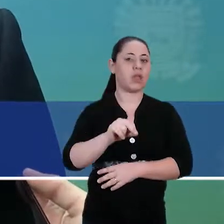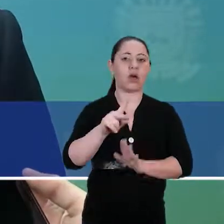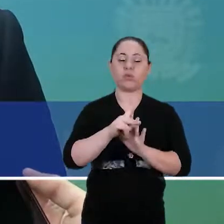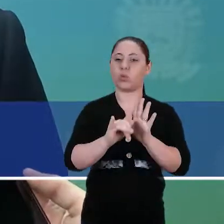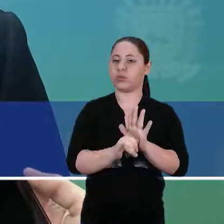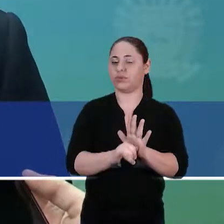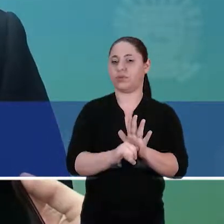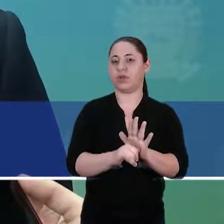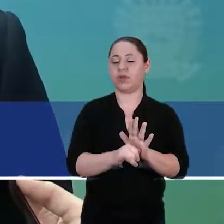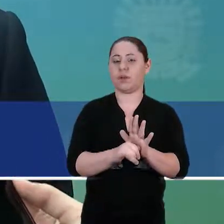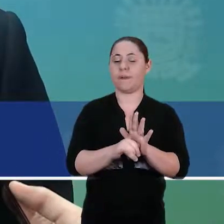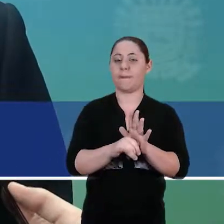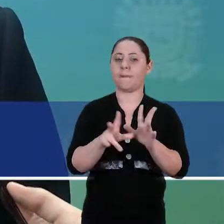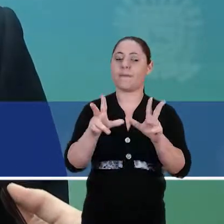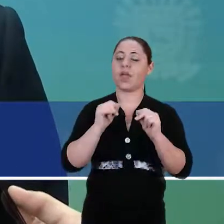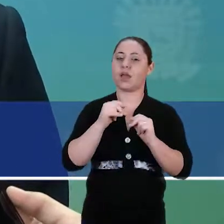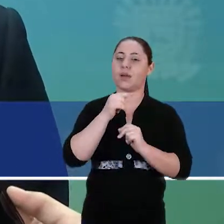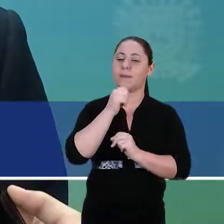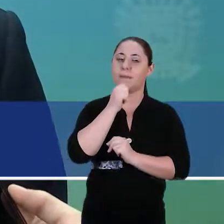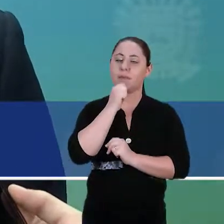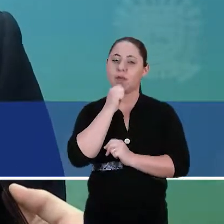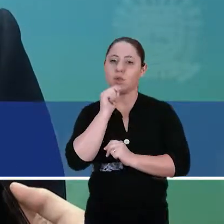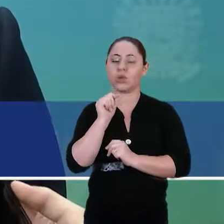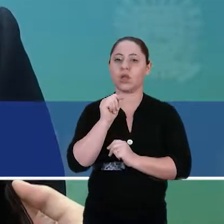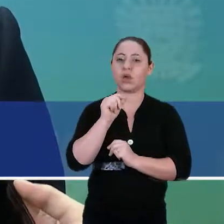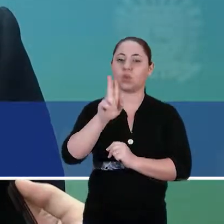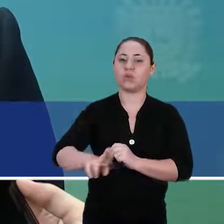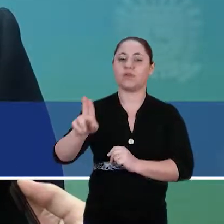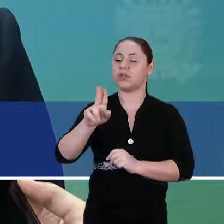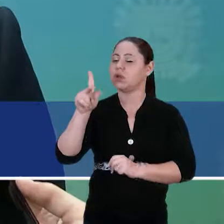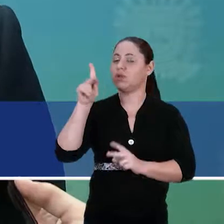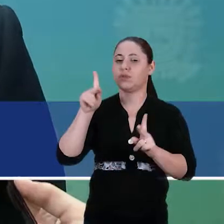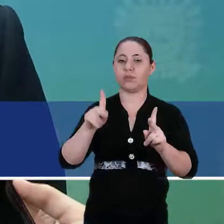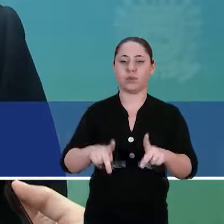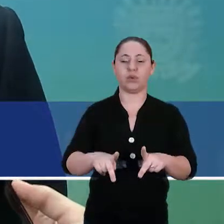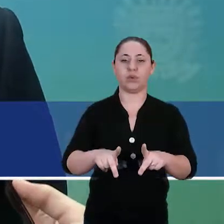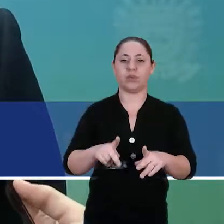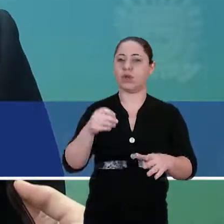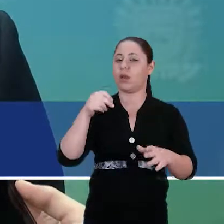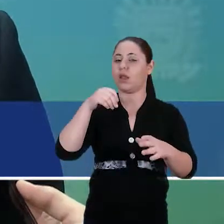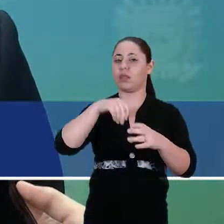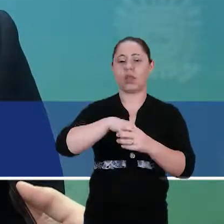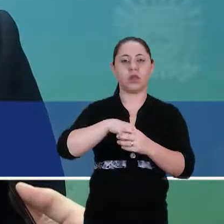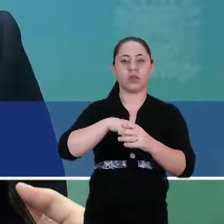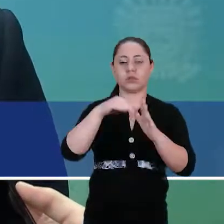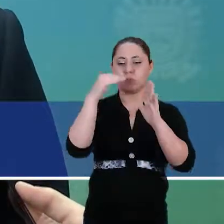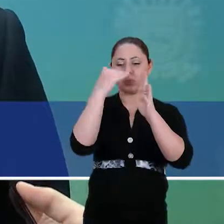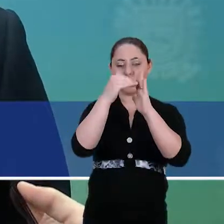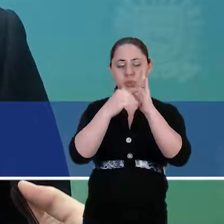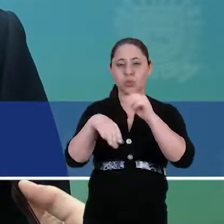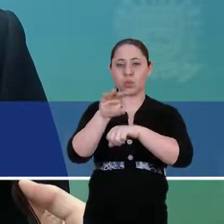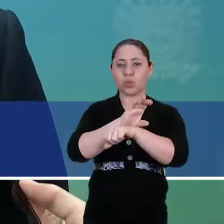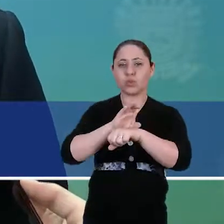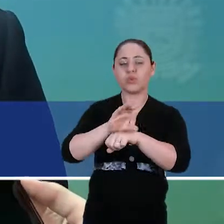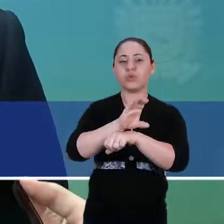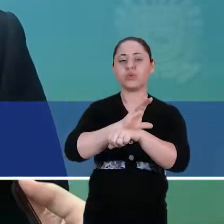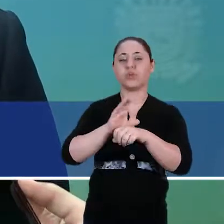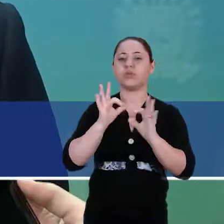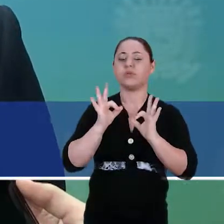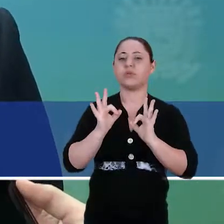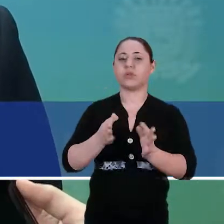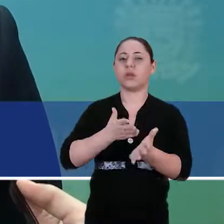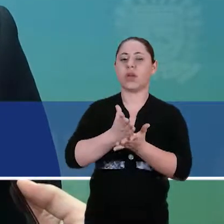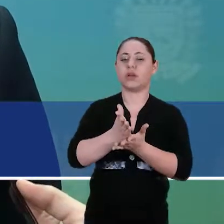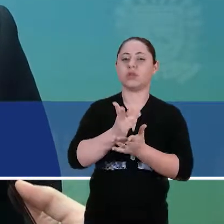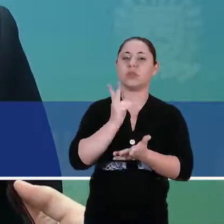disseram não a este programa, preferem continuar como universidade pública, dentro dos princípios, né,